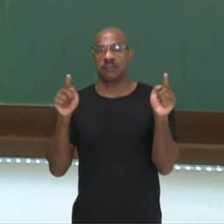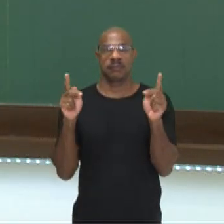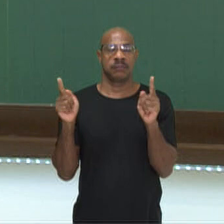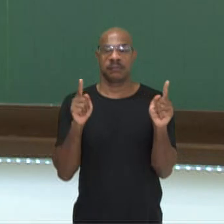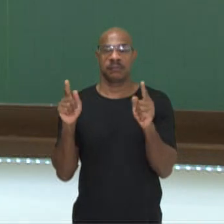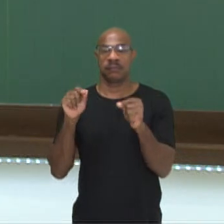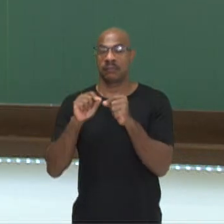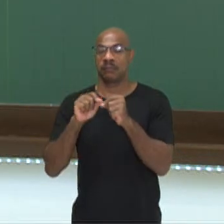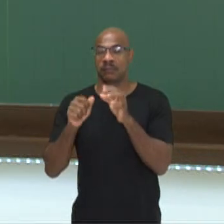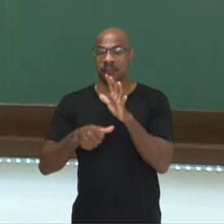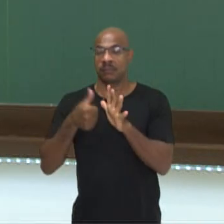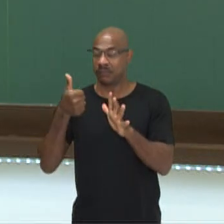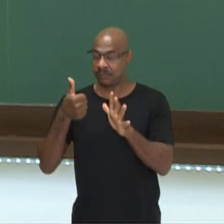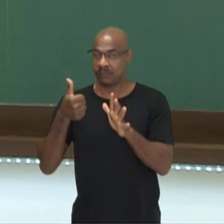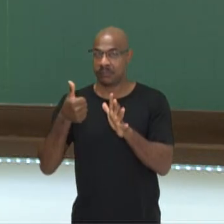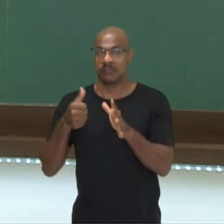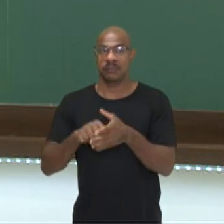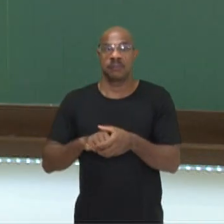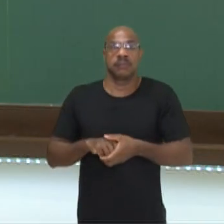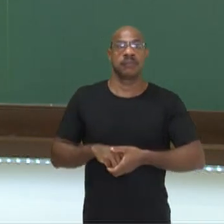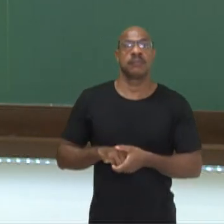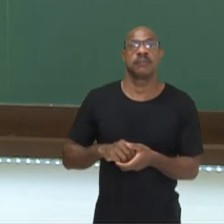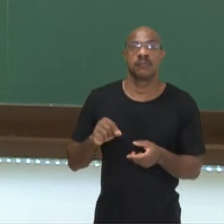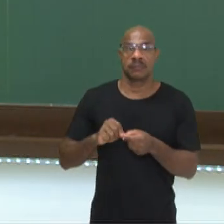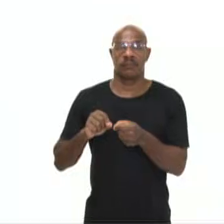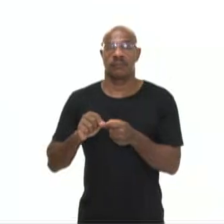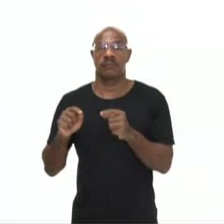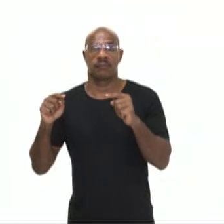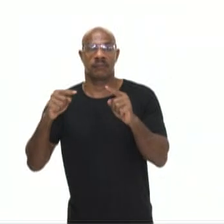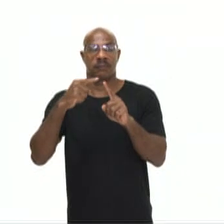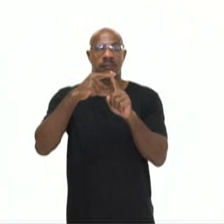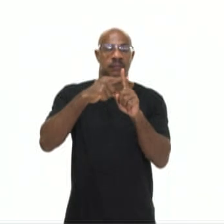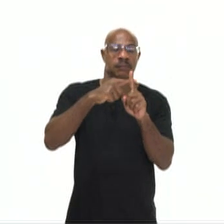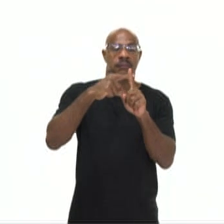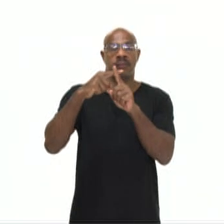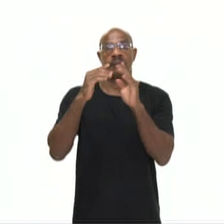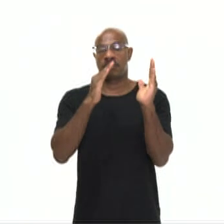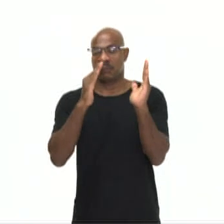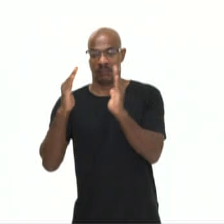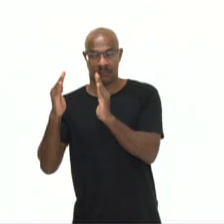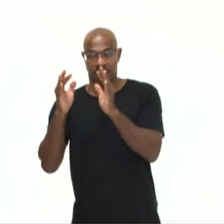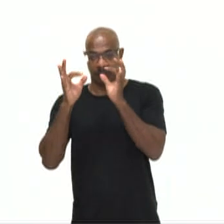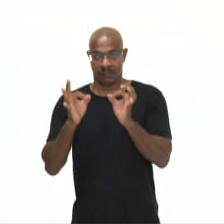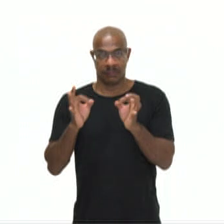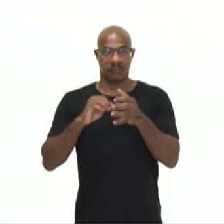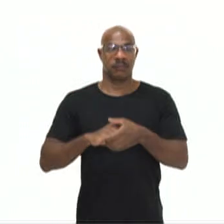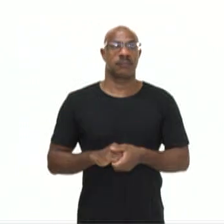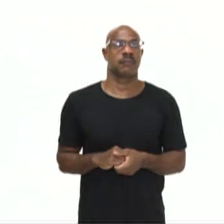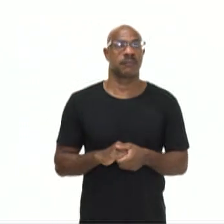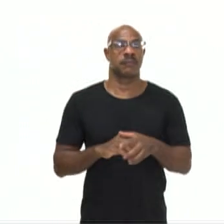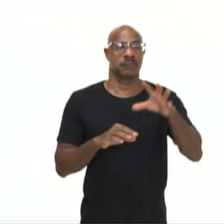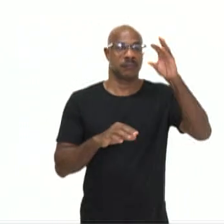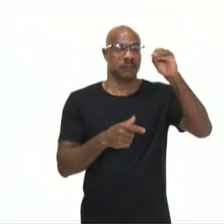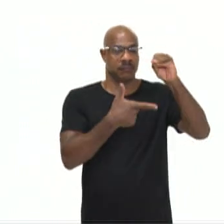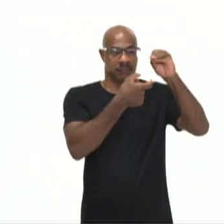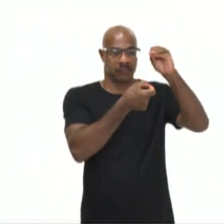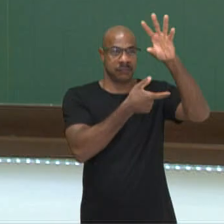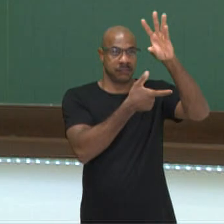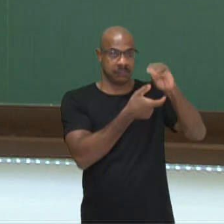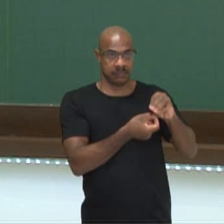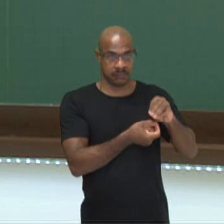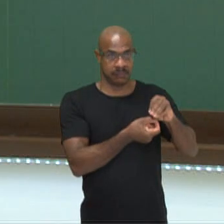que eu vou resolver primeiro. E vou resolver o quê? Adição e subtração na ordem que aparece. Da onde?